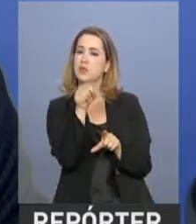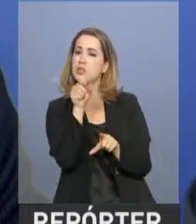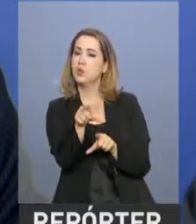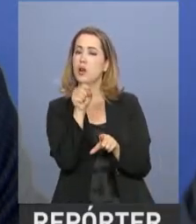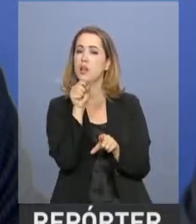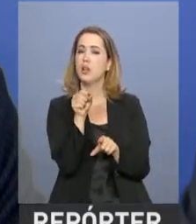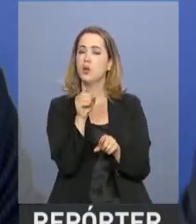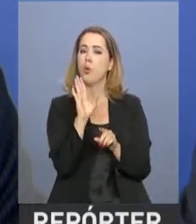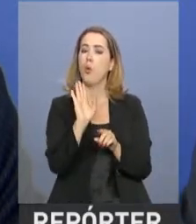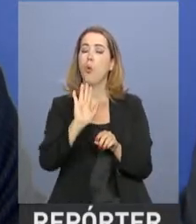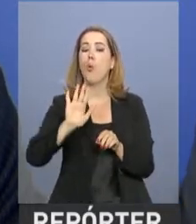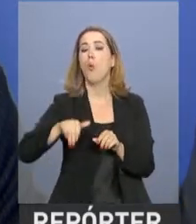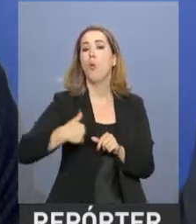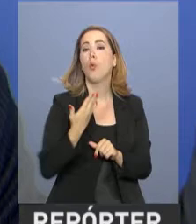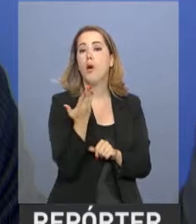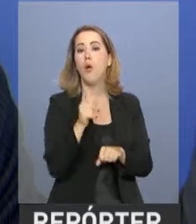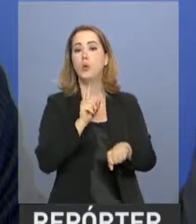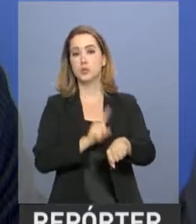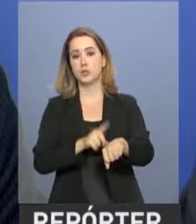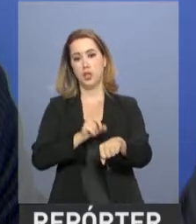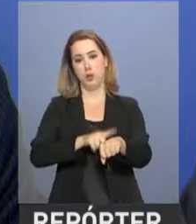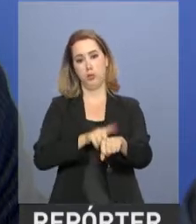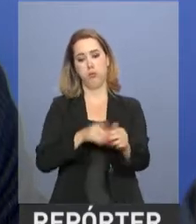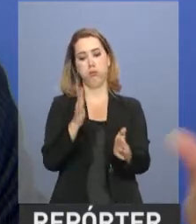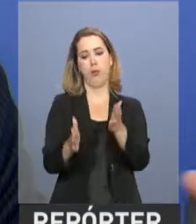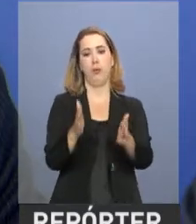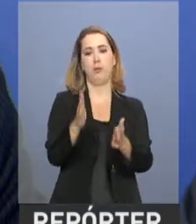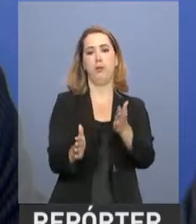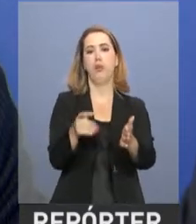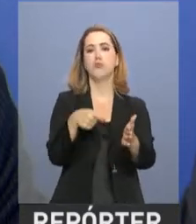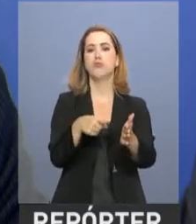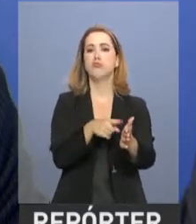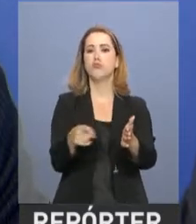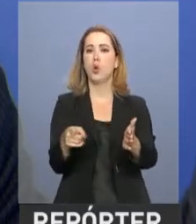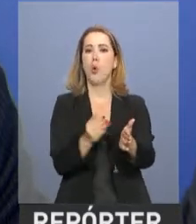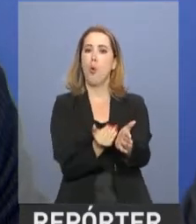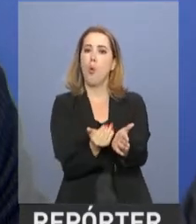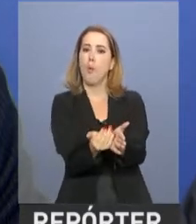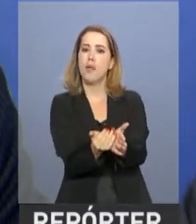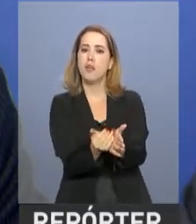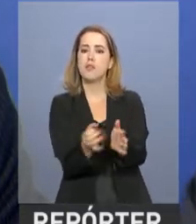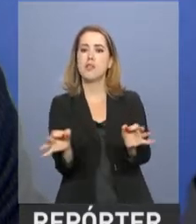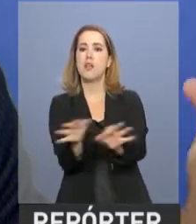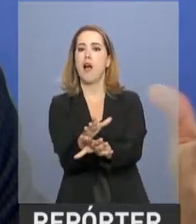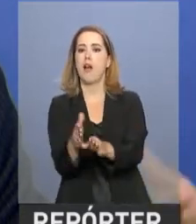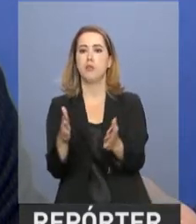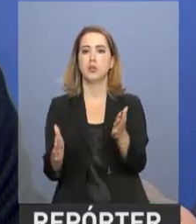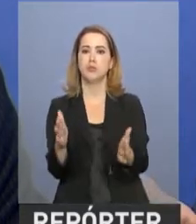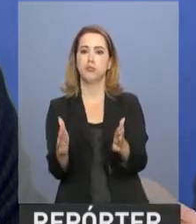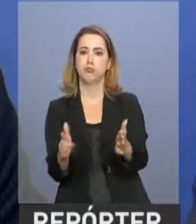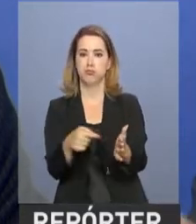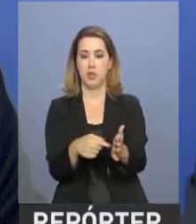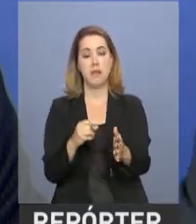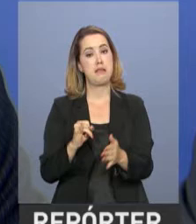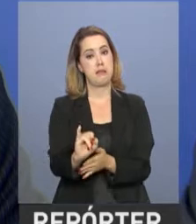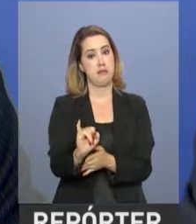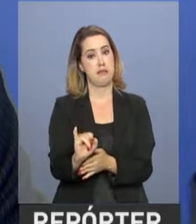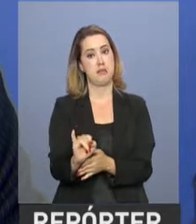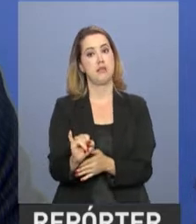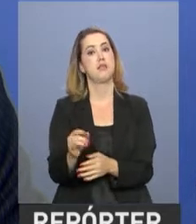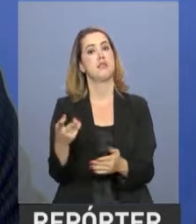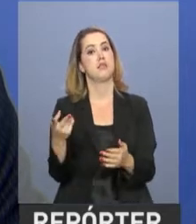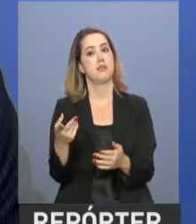para, né, conclusão e início dessas obras, que, se descumpridos,